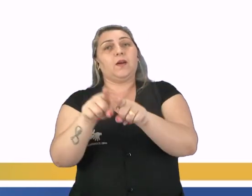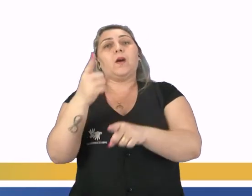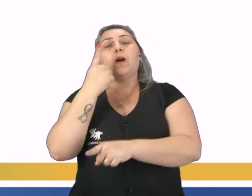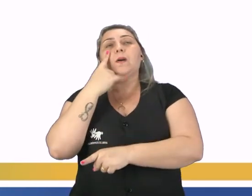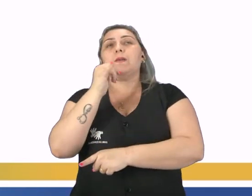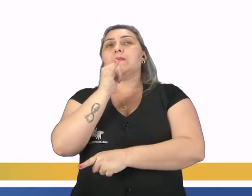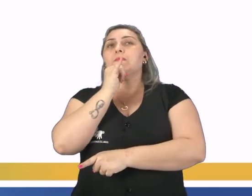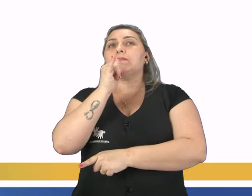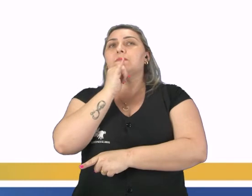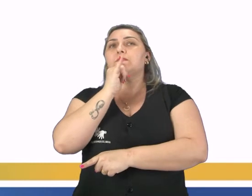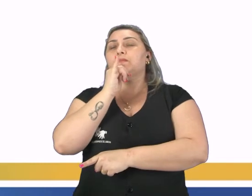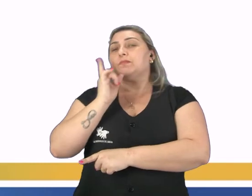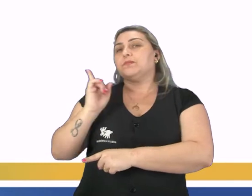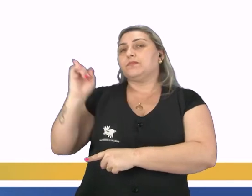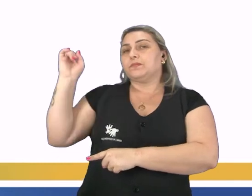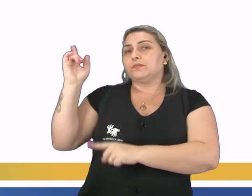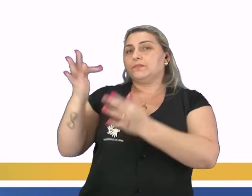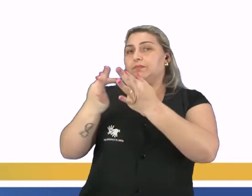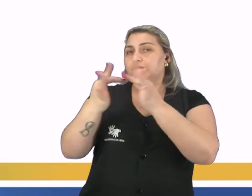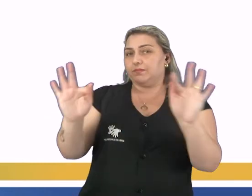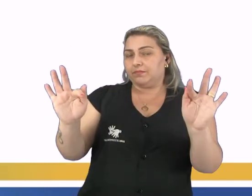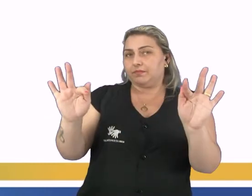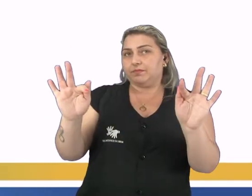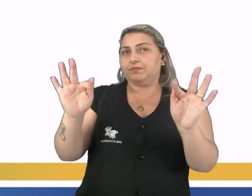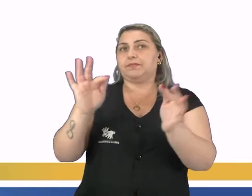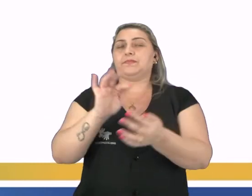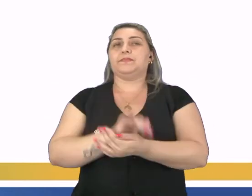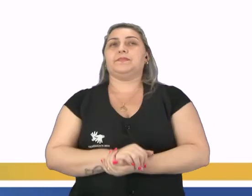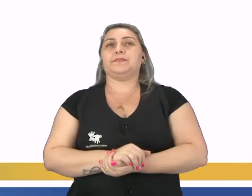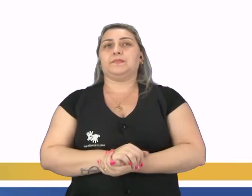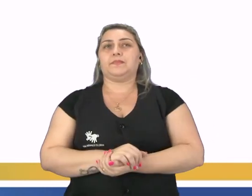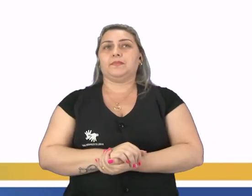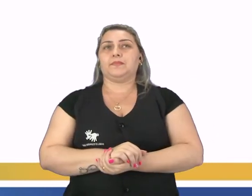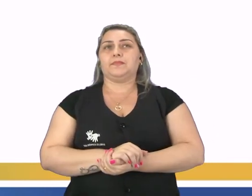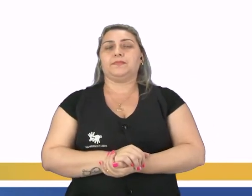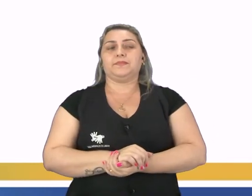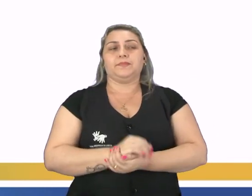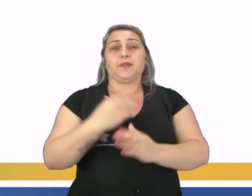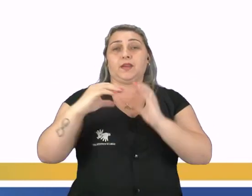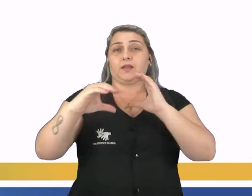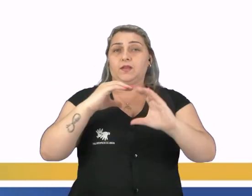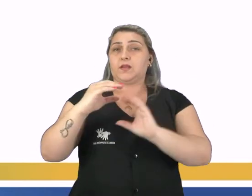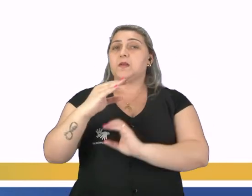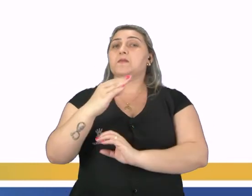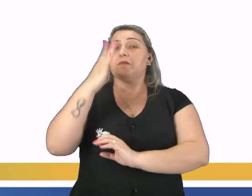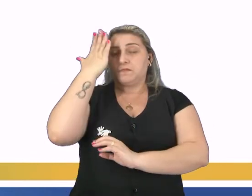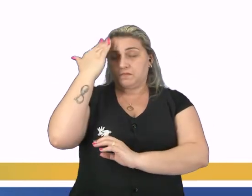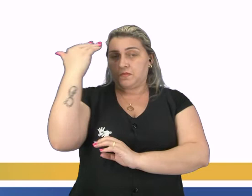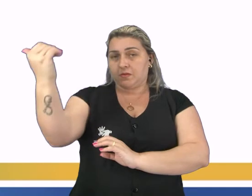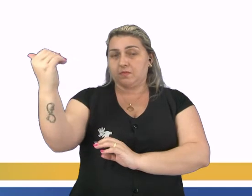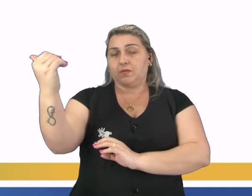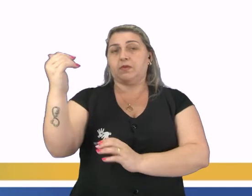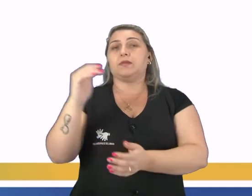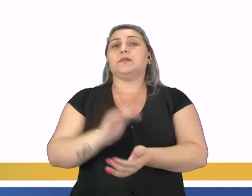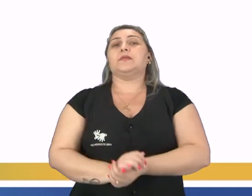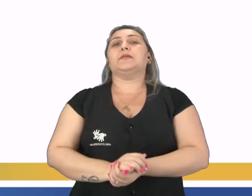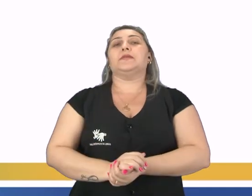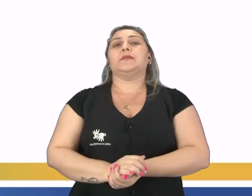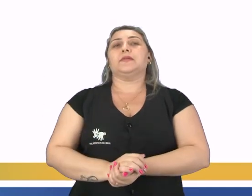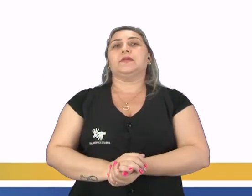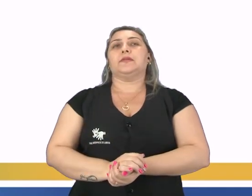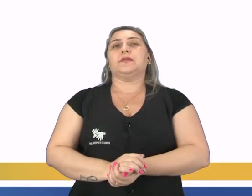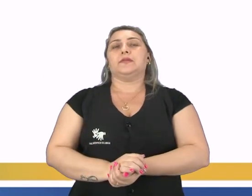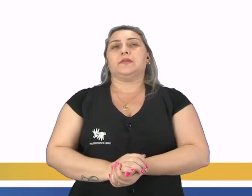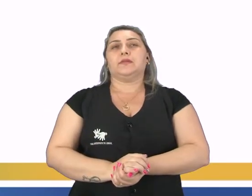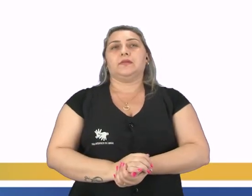o exemplo, a gente somos inúteis. Essa é uma frase de uma canção muito conhecida, da banda Legião Urbana. A